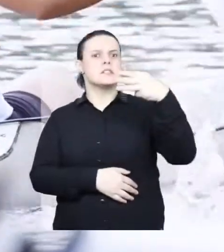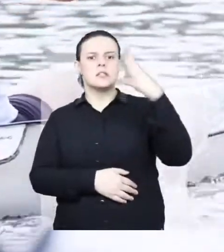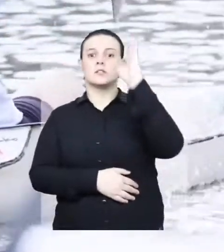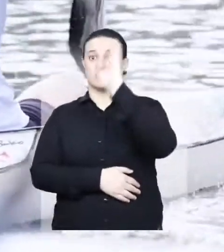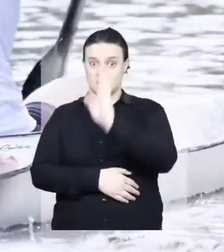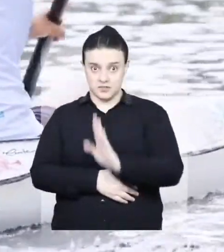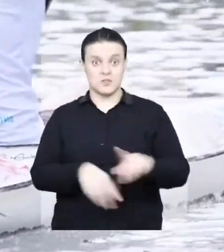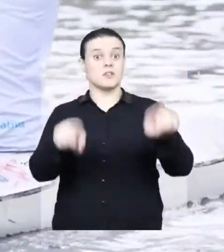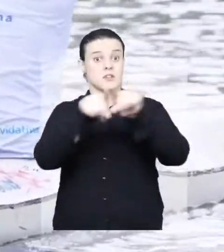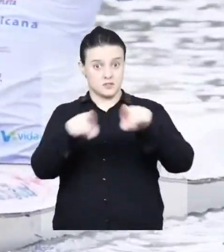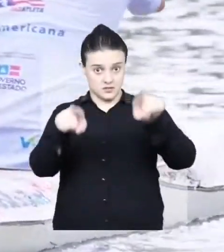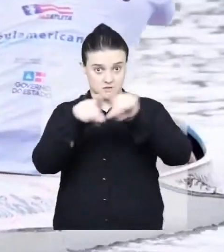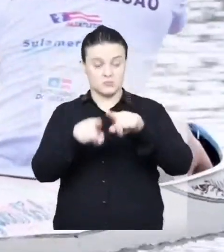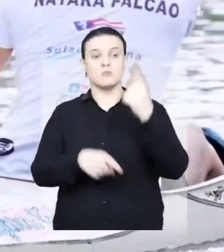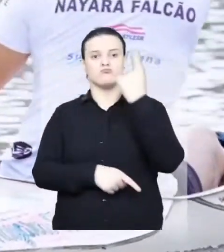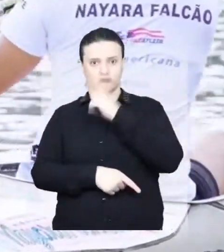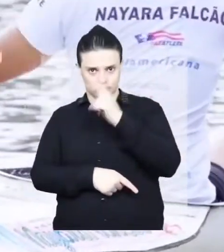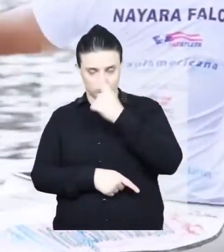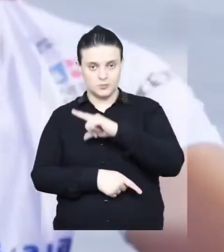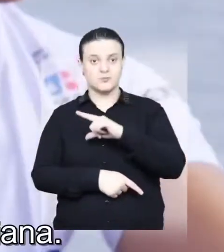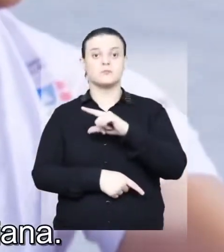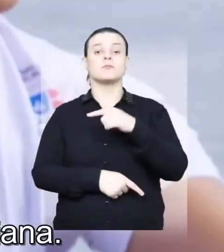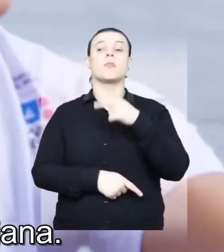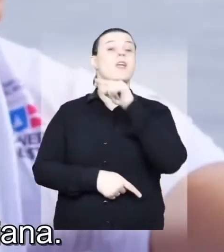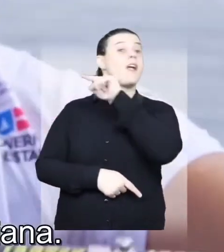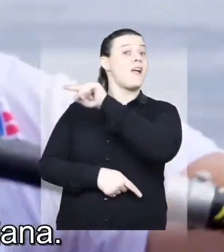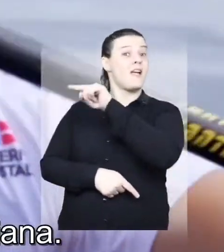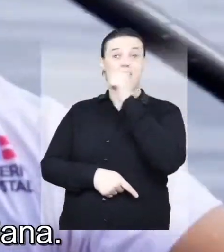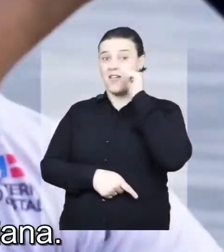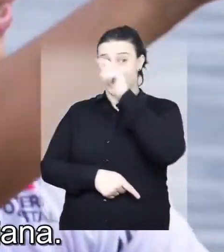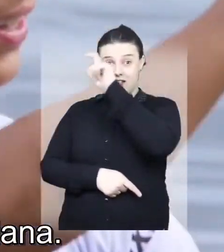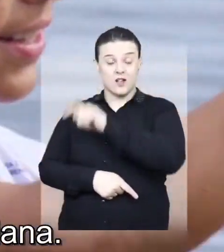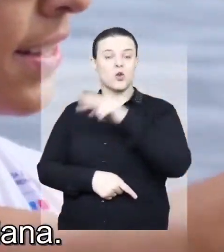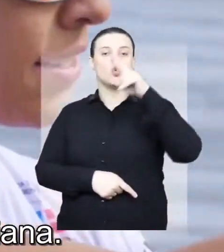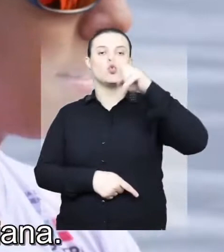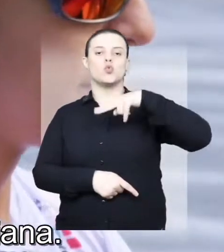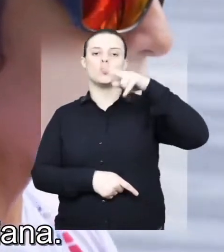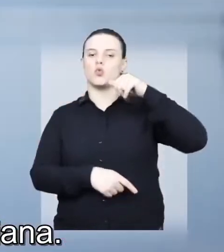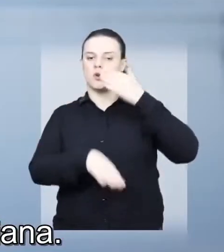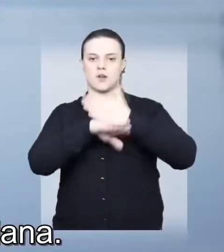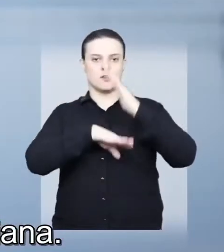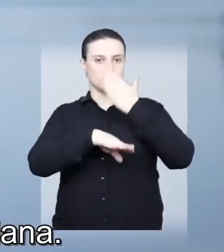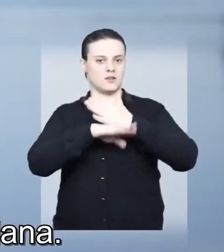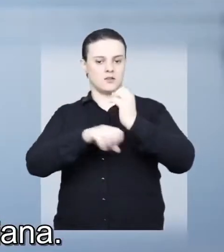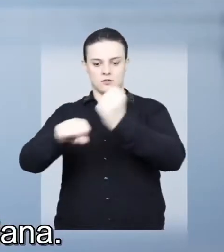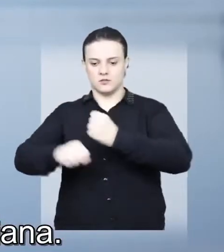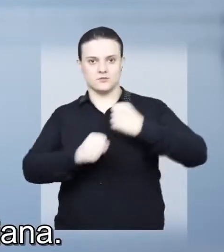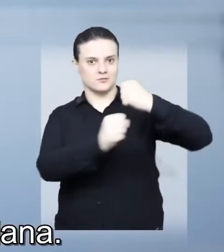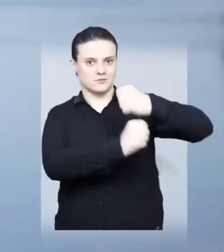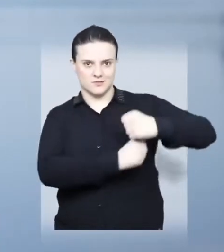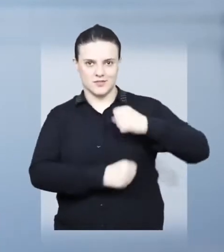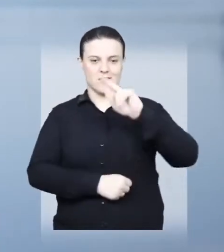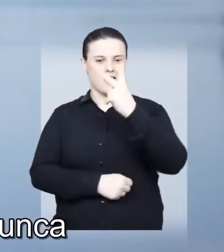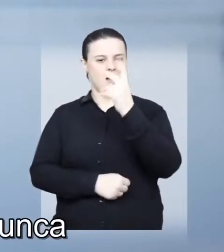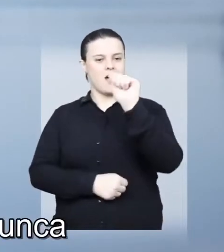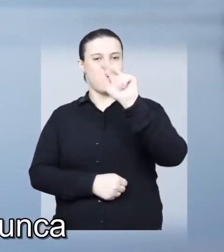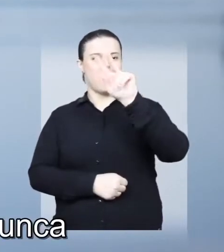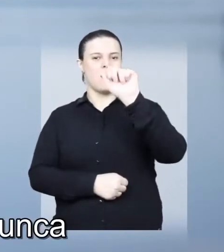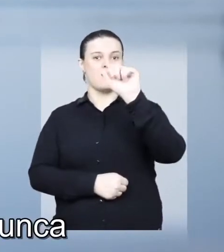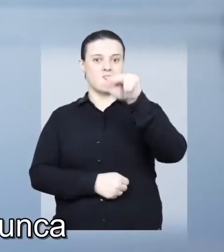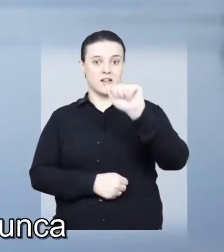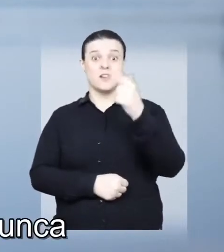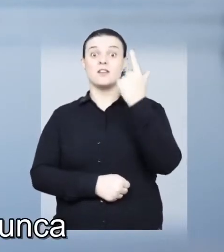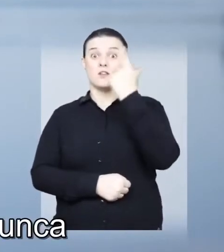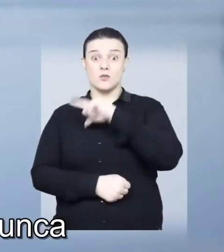tricampeã brasileira também de maratona. Ela nunca treinou Leonardo na canoa Carvalho, havaiana, preparador técnico de e ela canoagem. foi